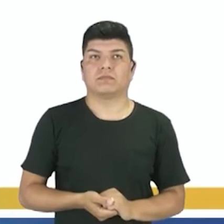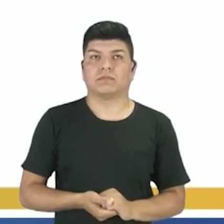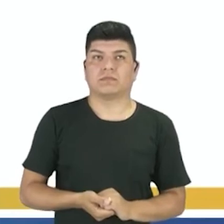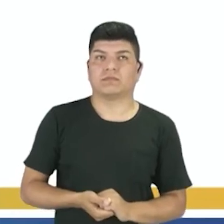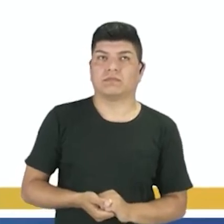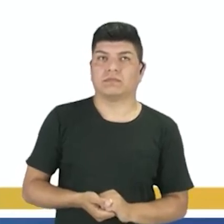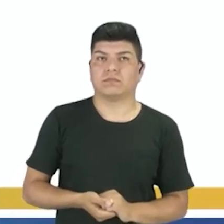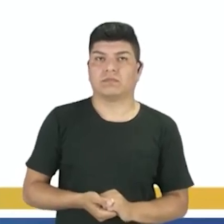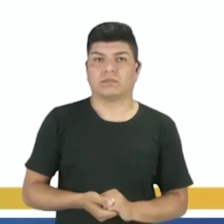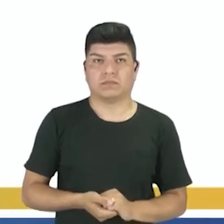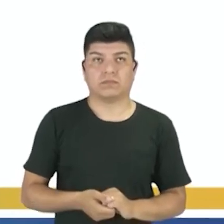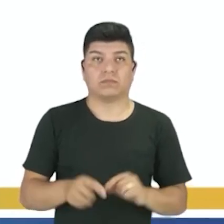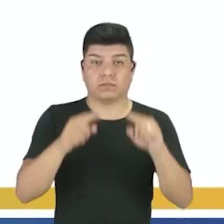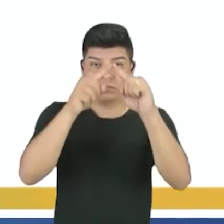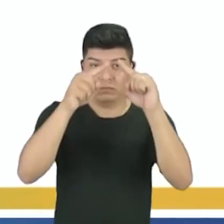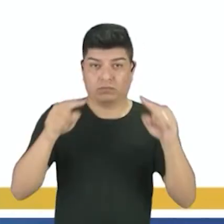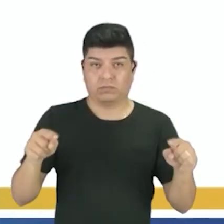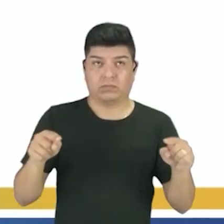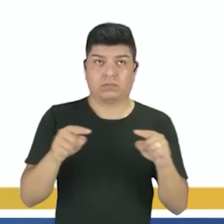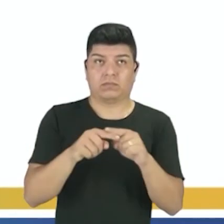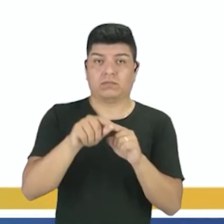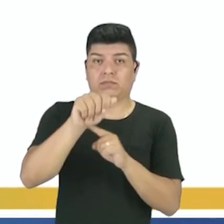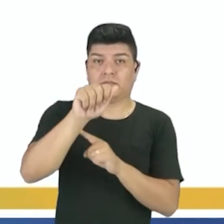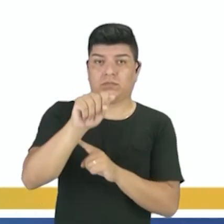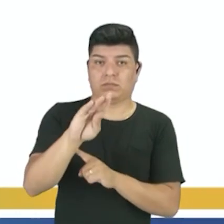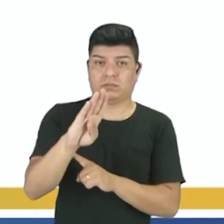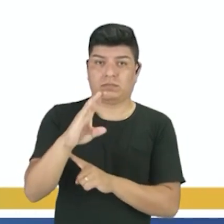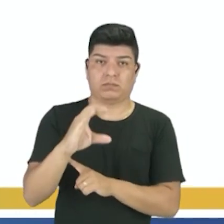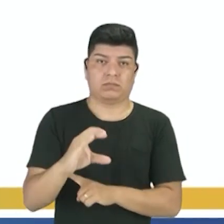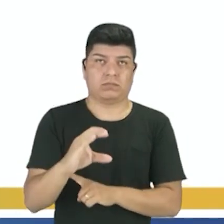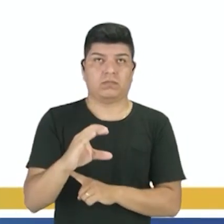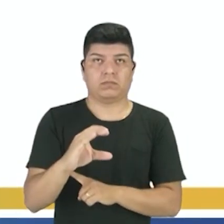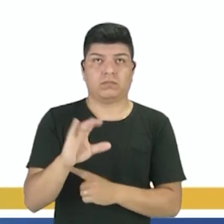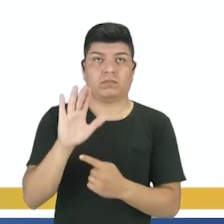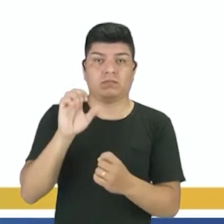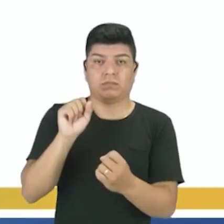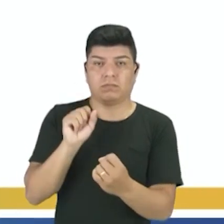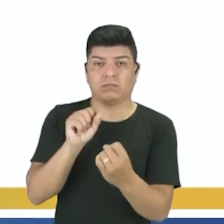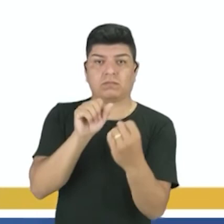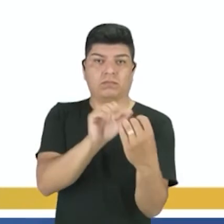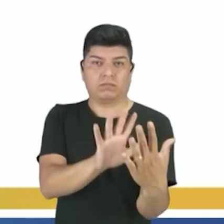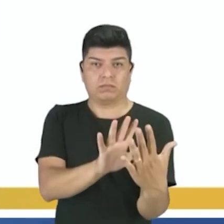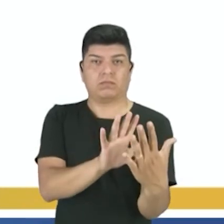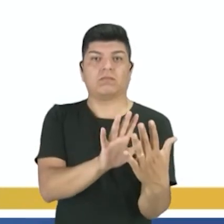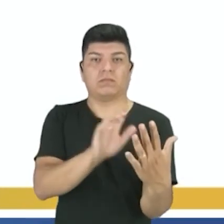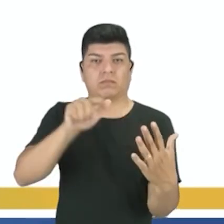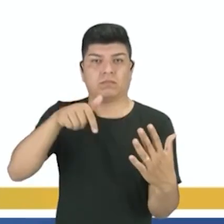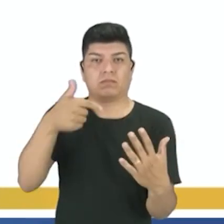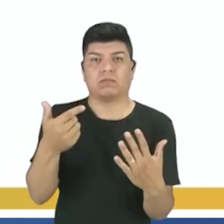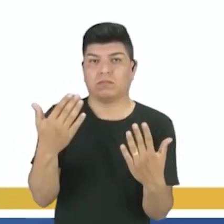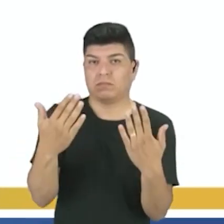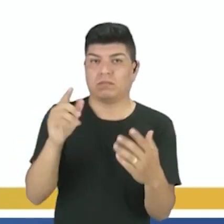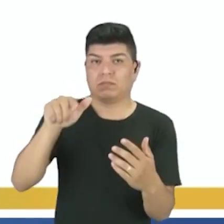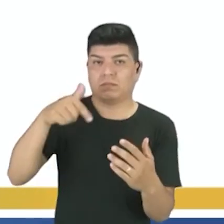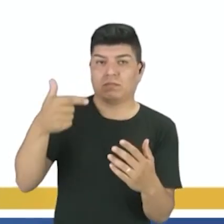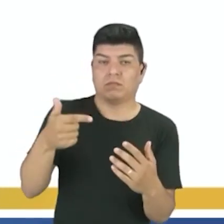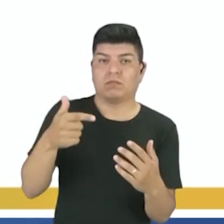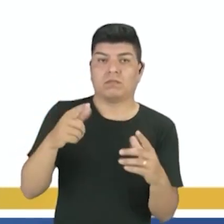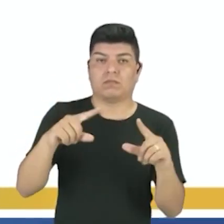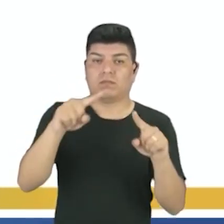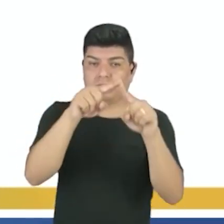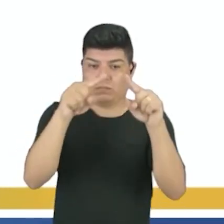Repare que o triângulo ABC, né, ele está refletido em relação ao